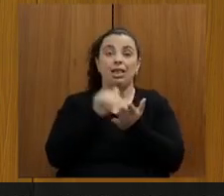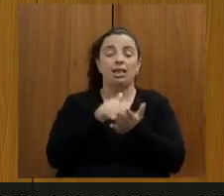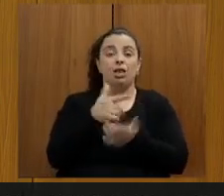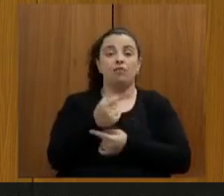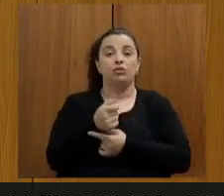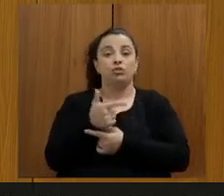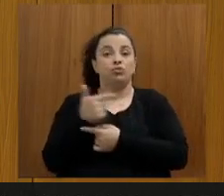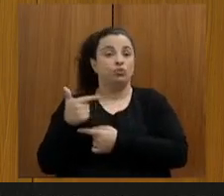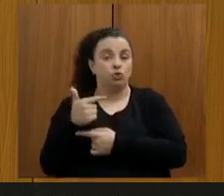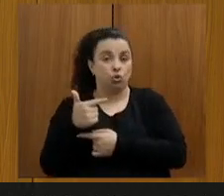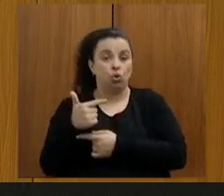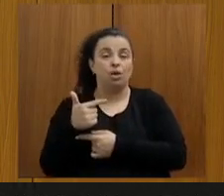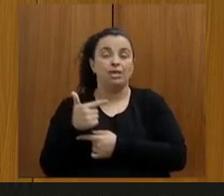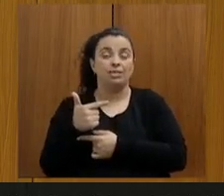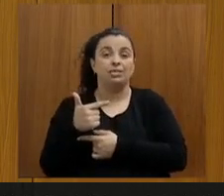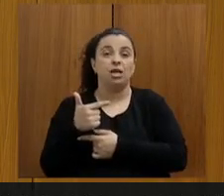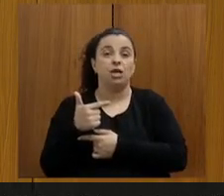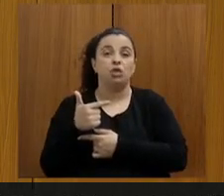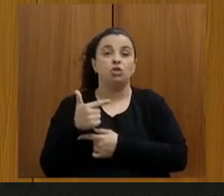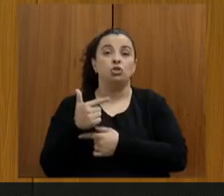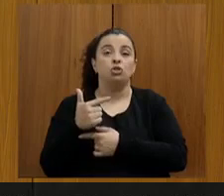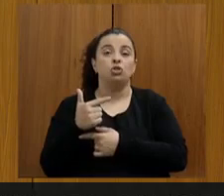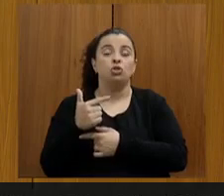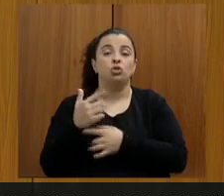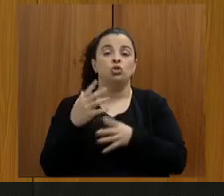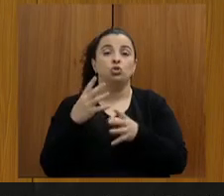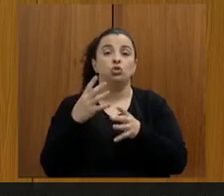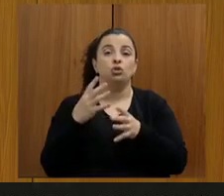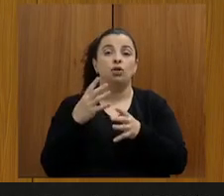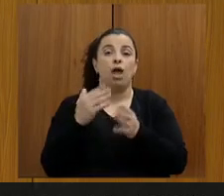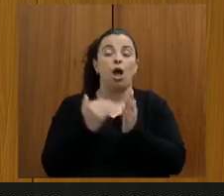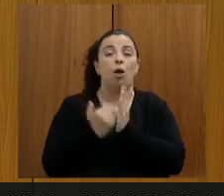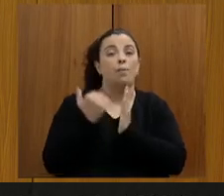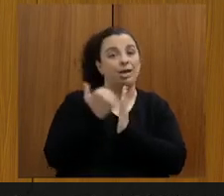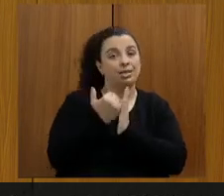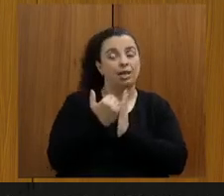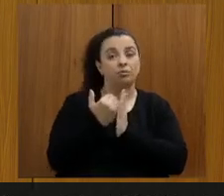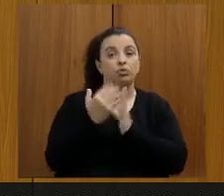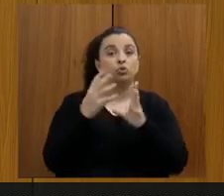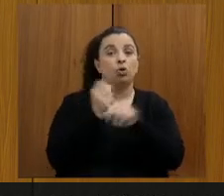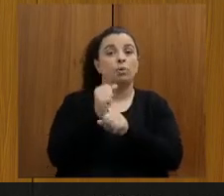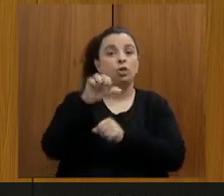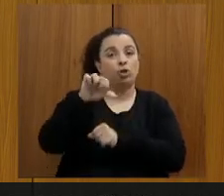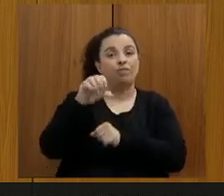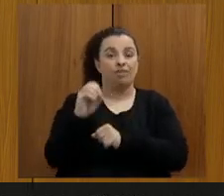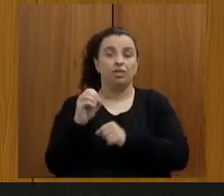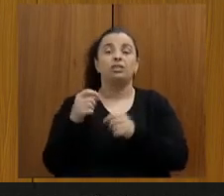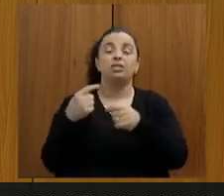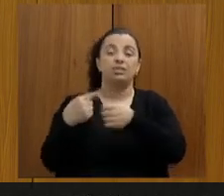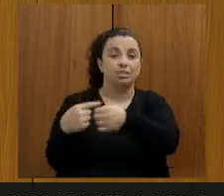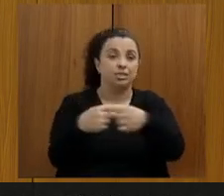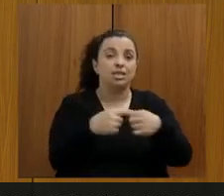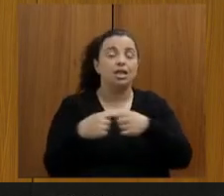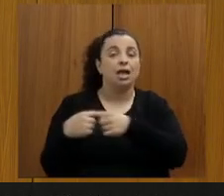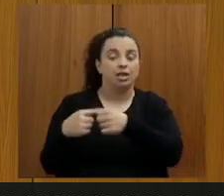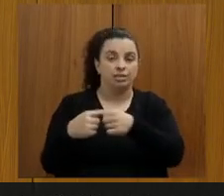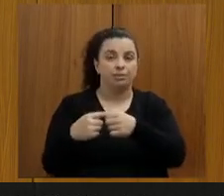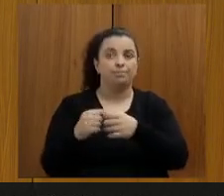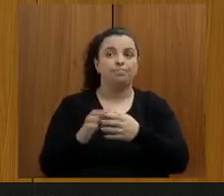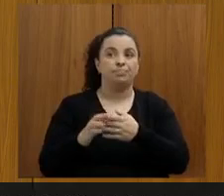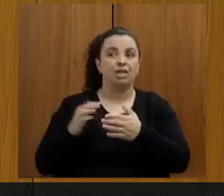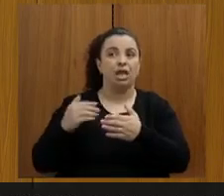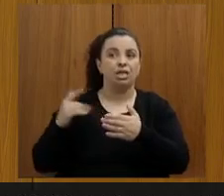estarmos presentes em 90 municípios de lá para cá nós já inauguramos